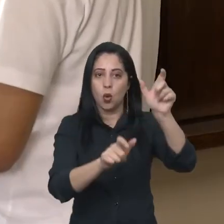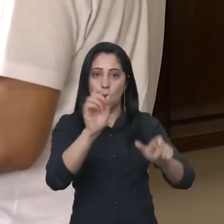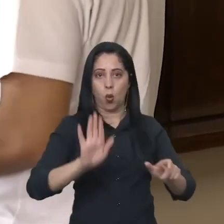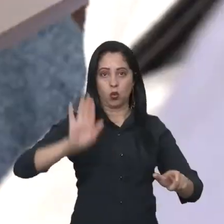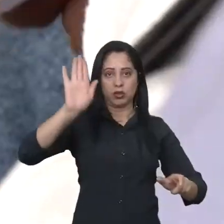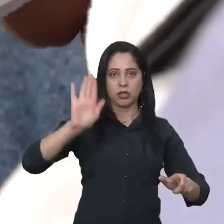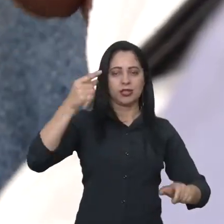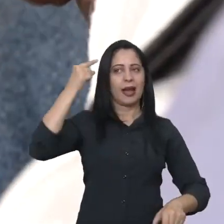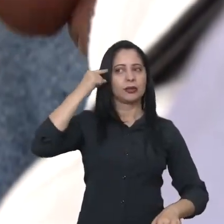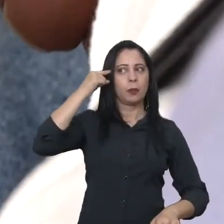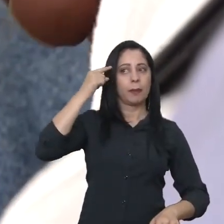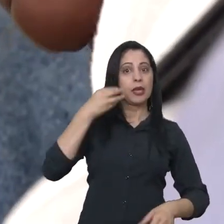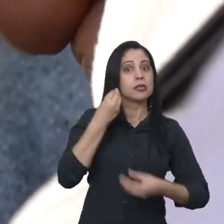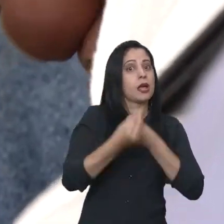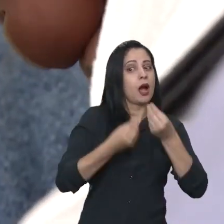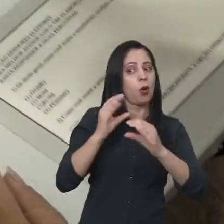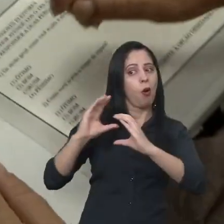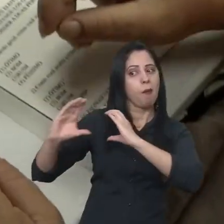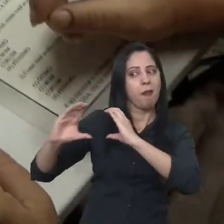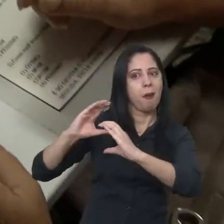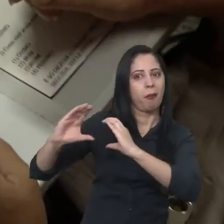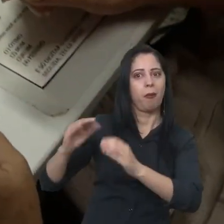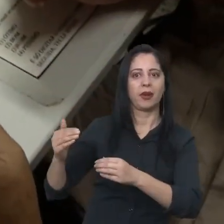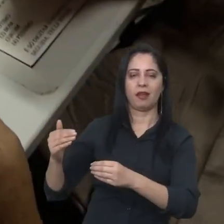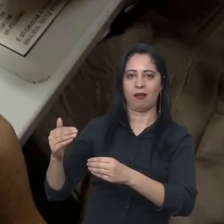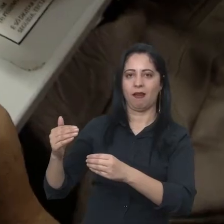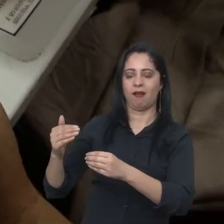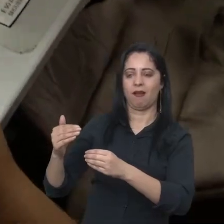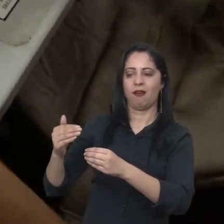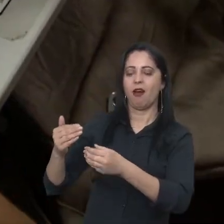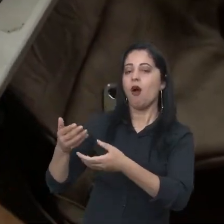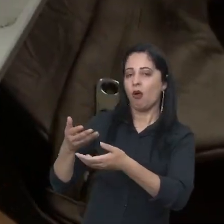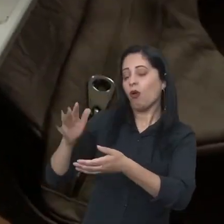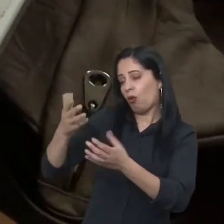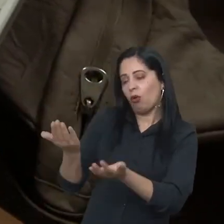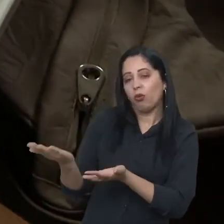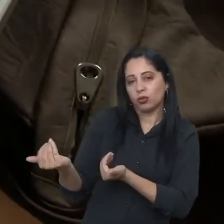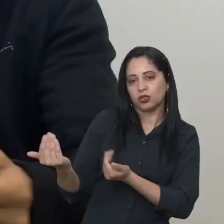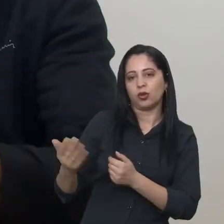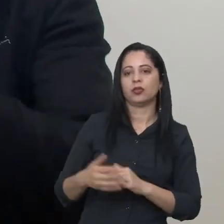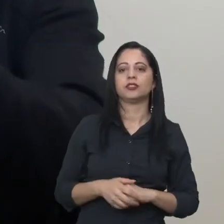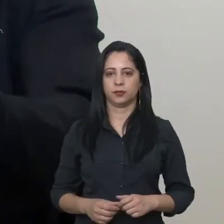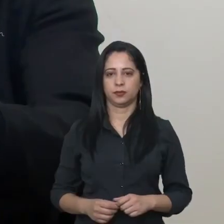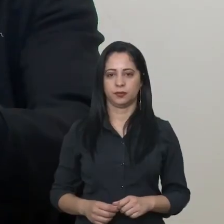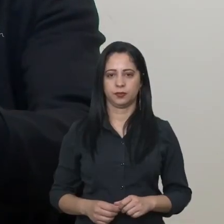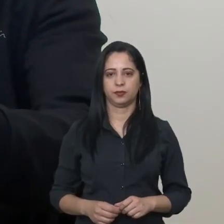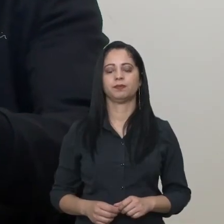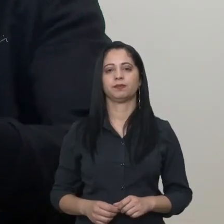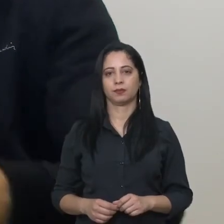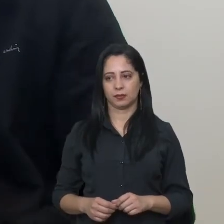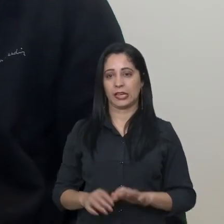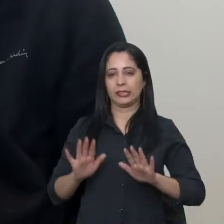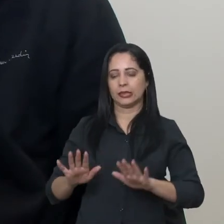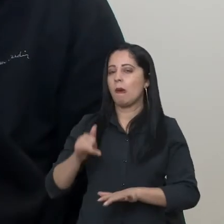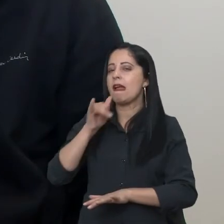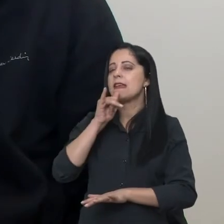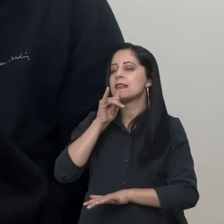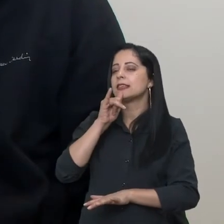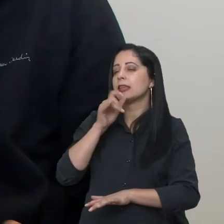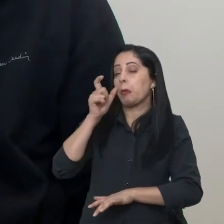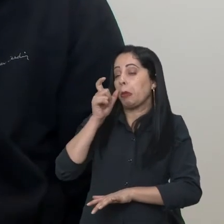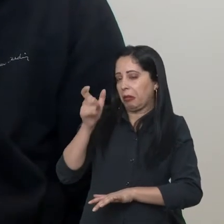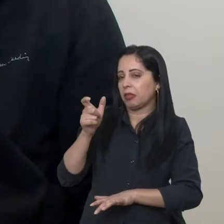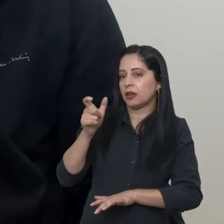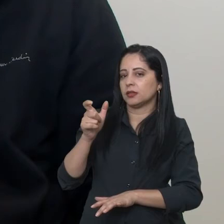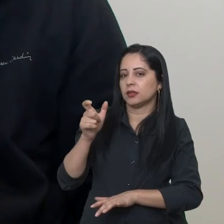têm pensado em uma linguagem própria para os jovens na estratégia de campanha. Só um exemplo interessante disso, né, é o